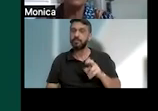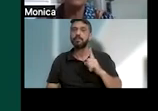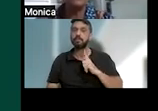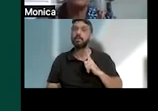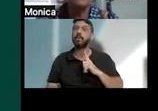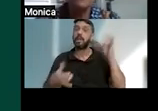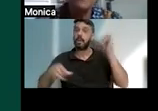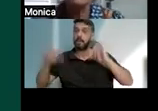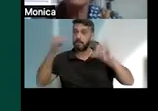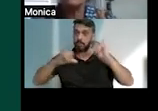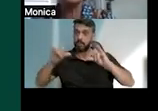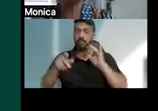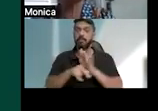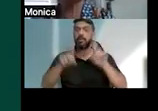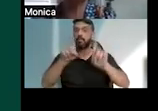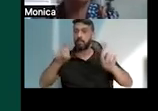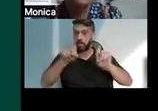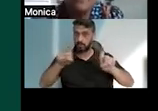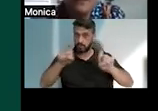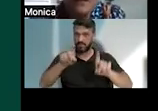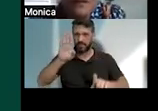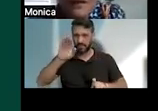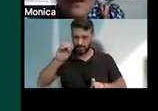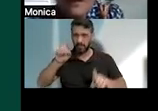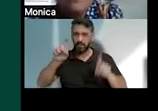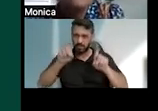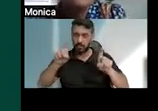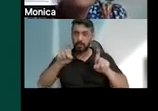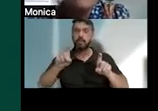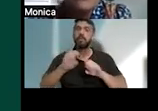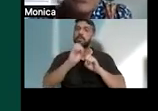de bioinformática, a gente pode ensinar